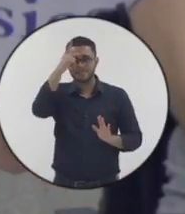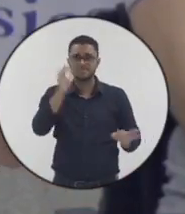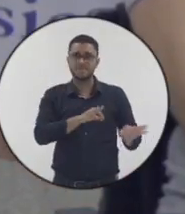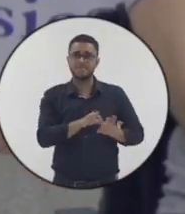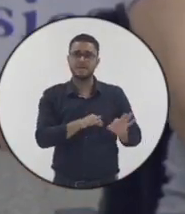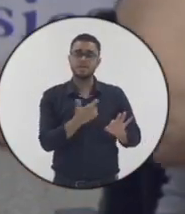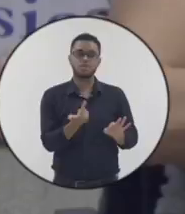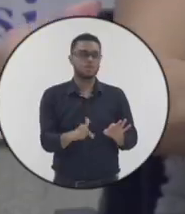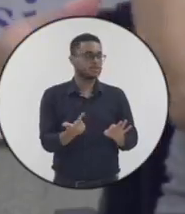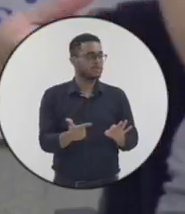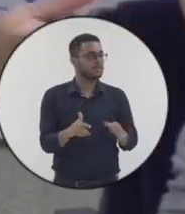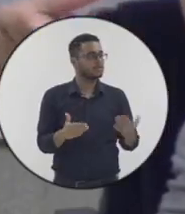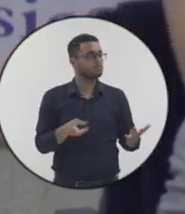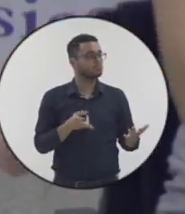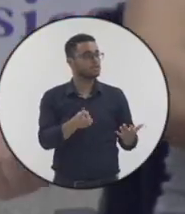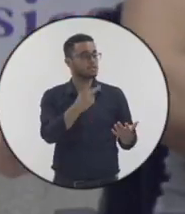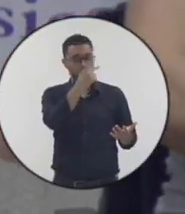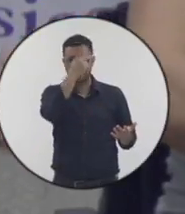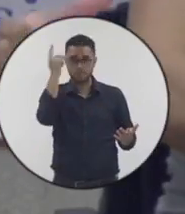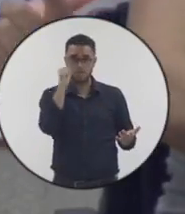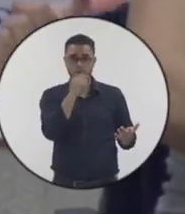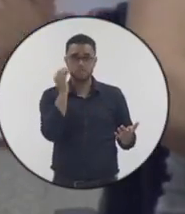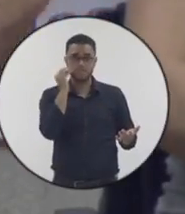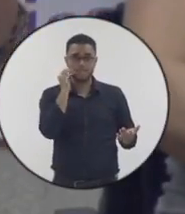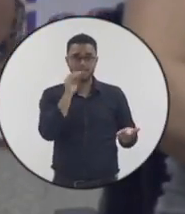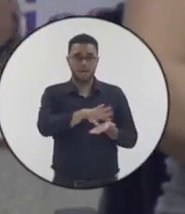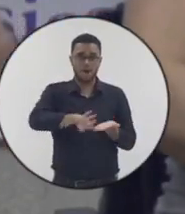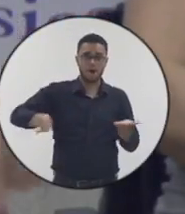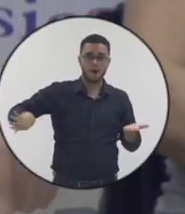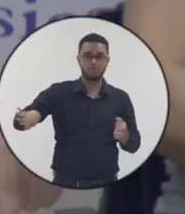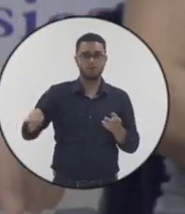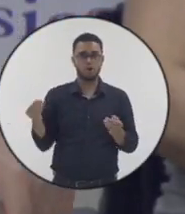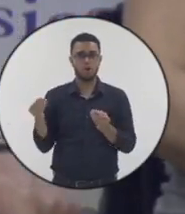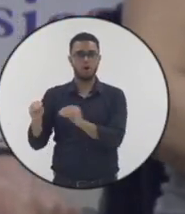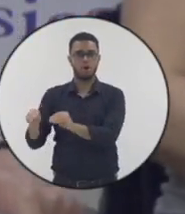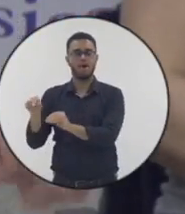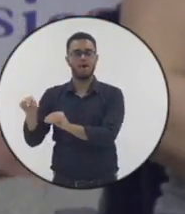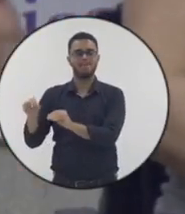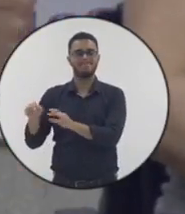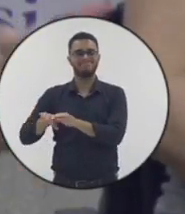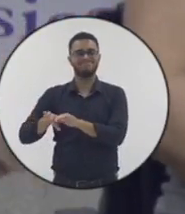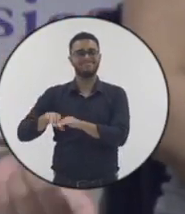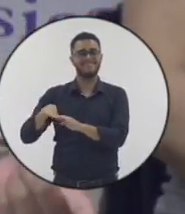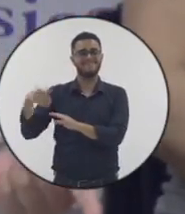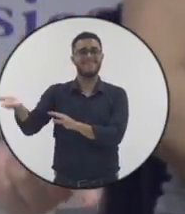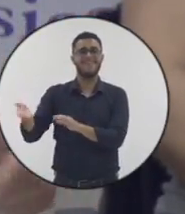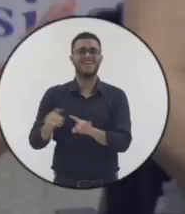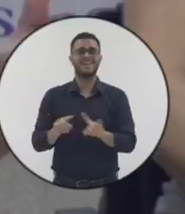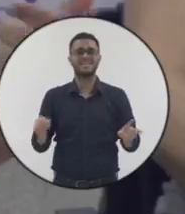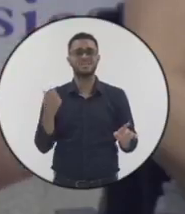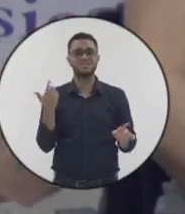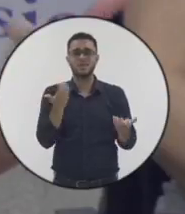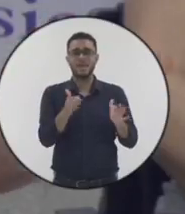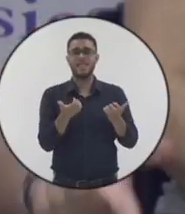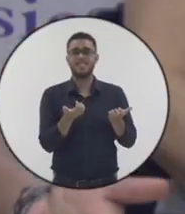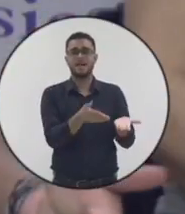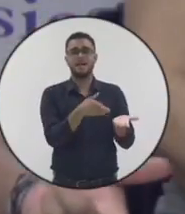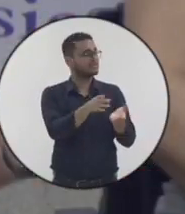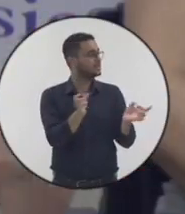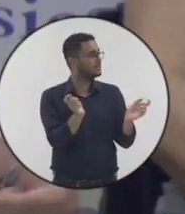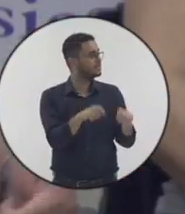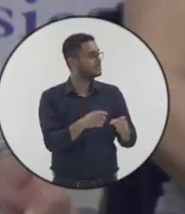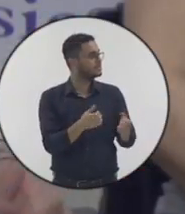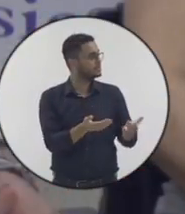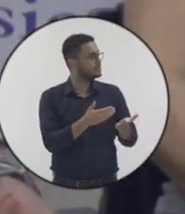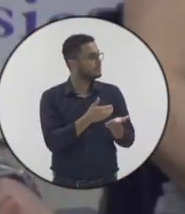momento tenta colocar essas pessoas à margem, fazendo com que elas não tenham esse acesso para minimamente entender e se empoderar